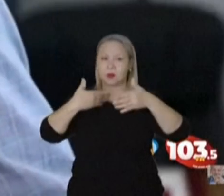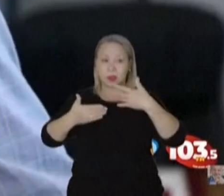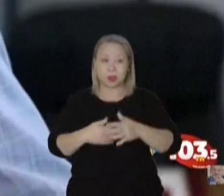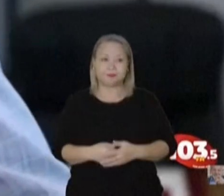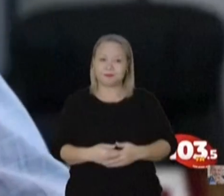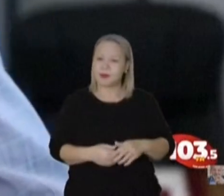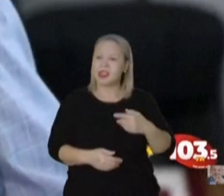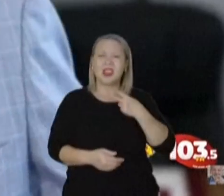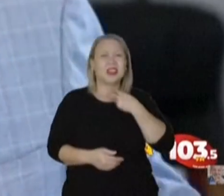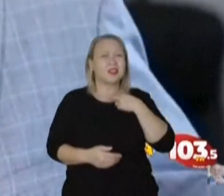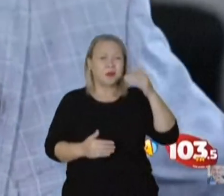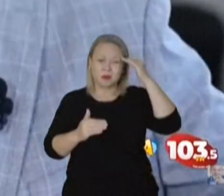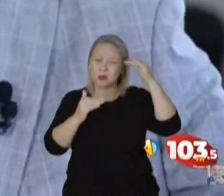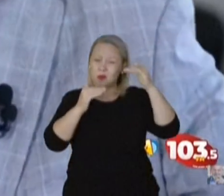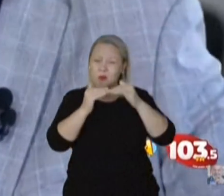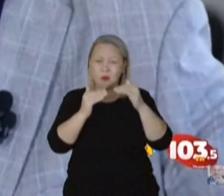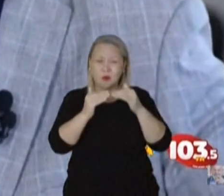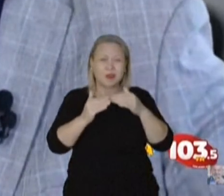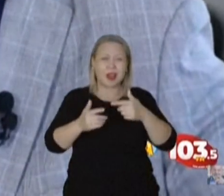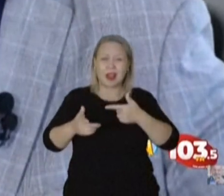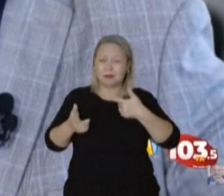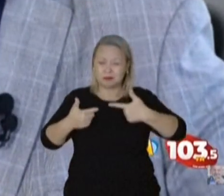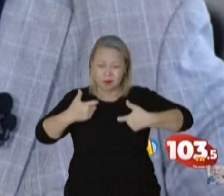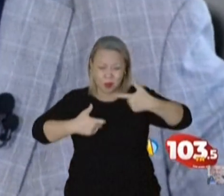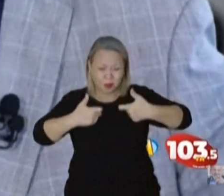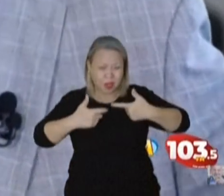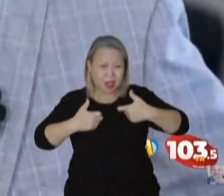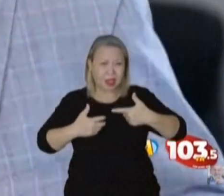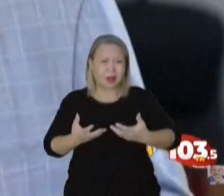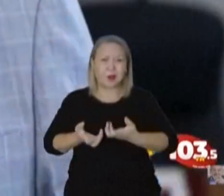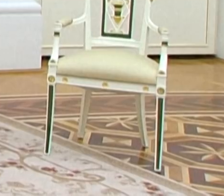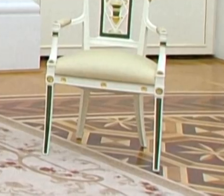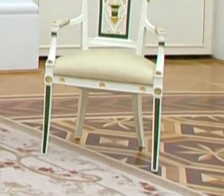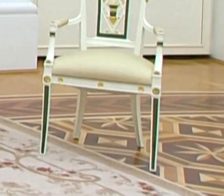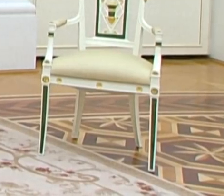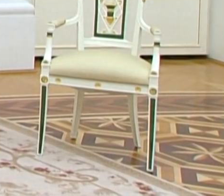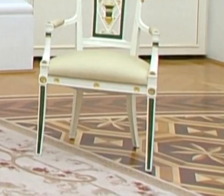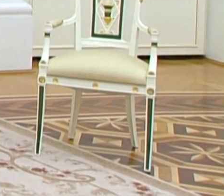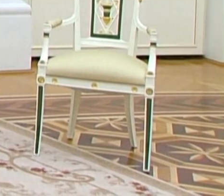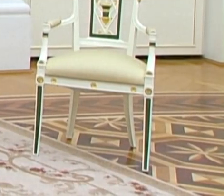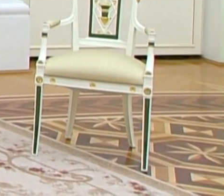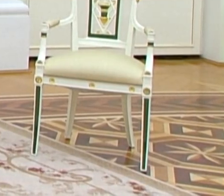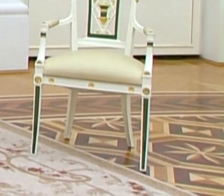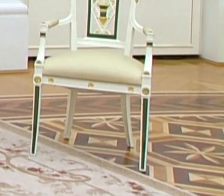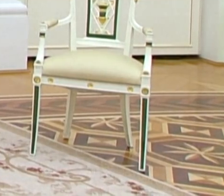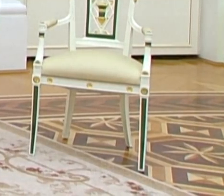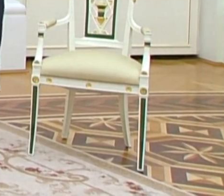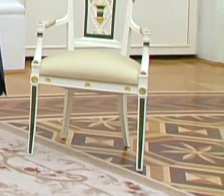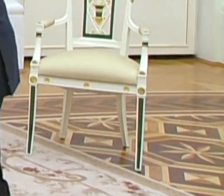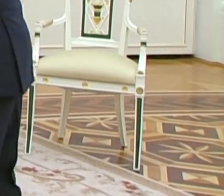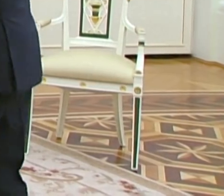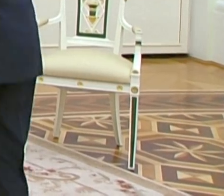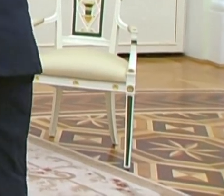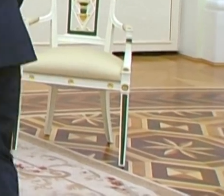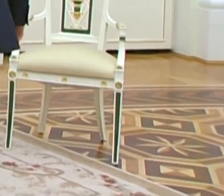com guerra ninguém pode concordar com a taxista Militar de um país sobre o outro e a gente tá o presidente Jair bolsonaro que